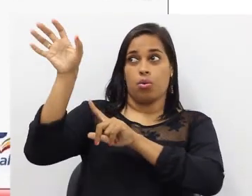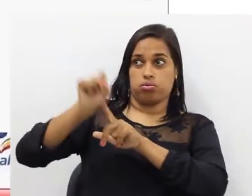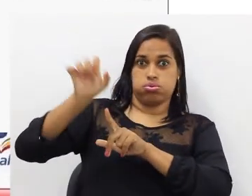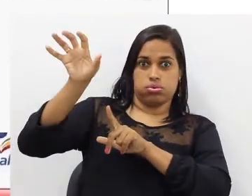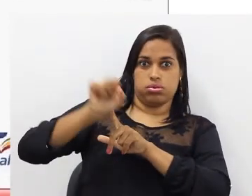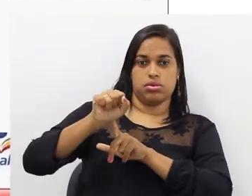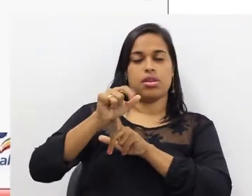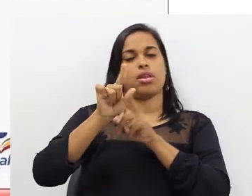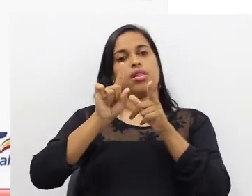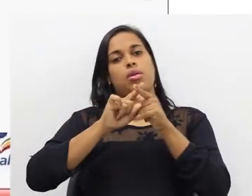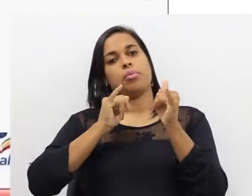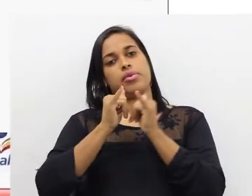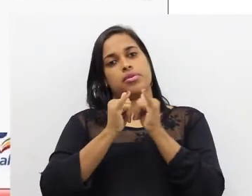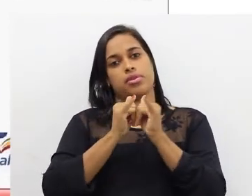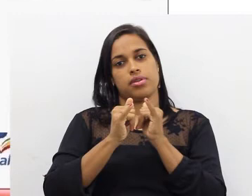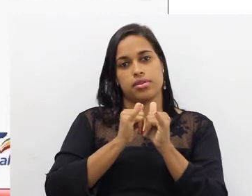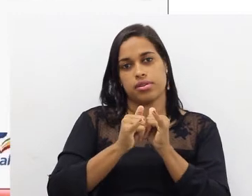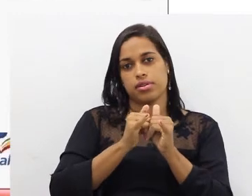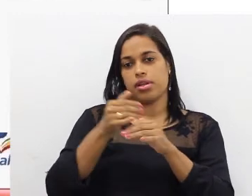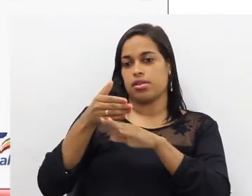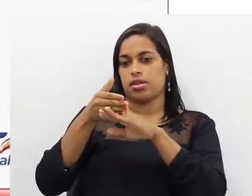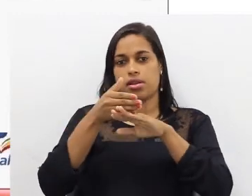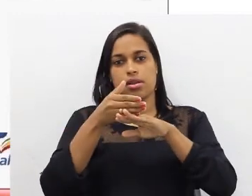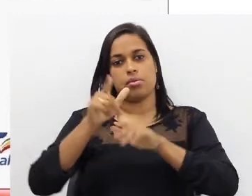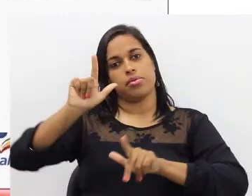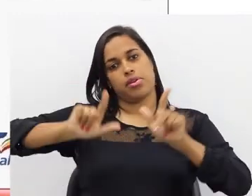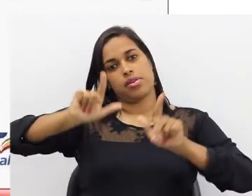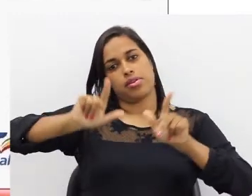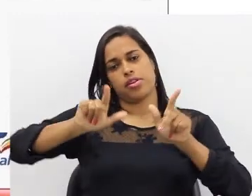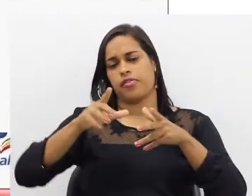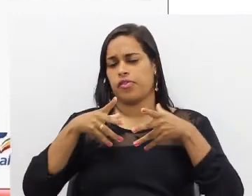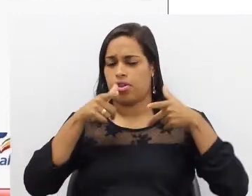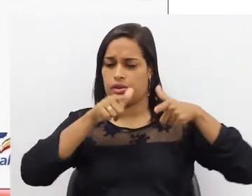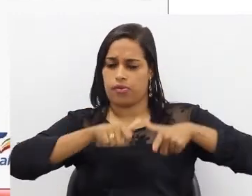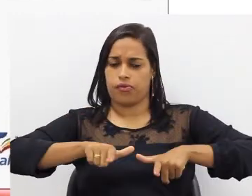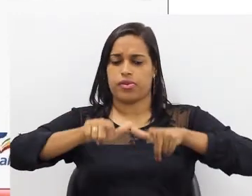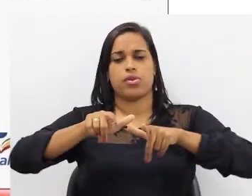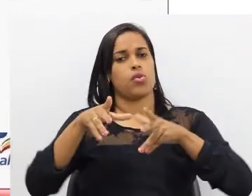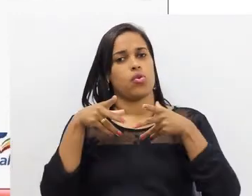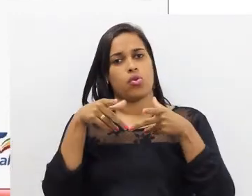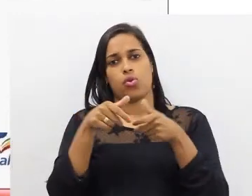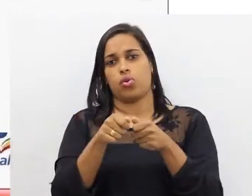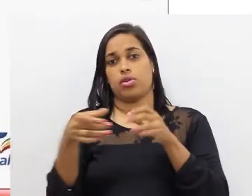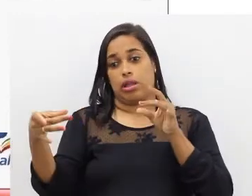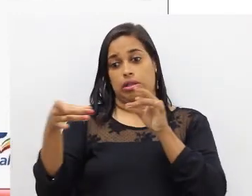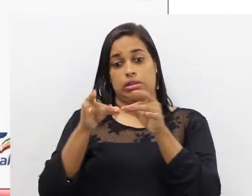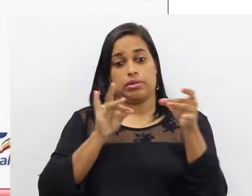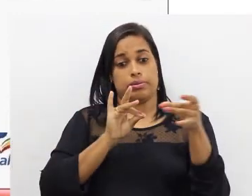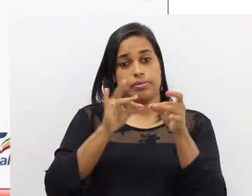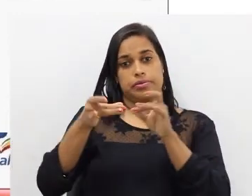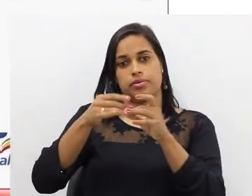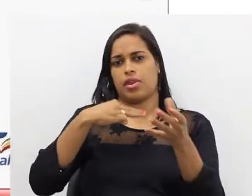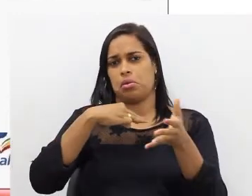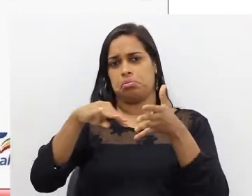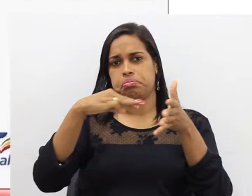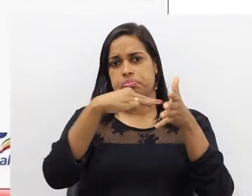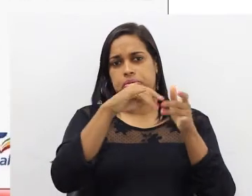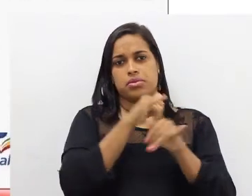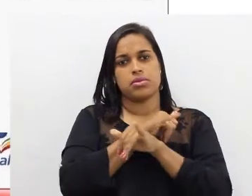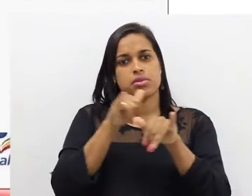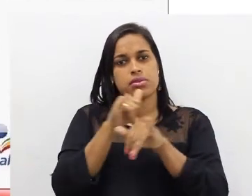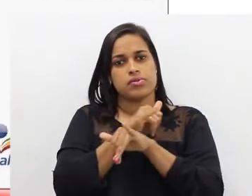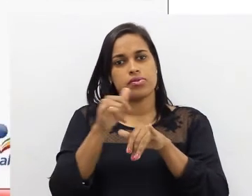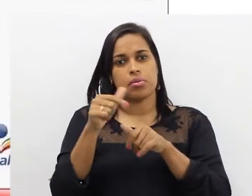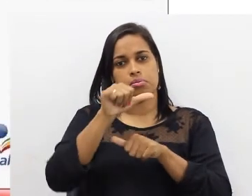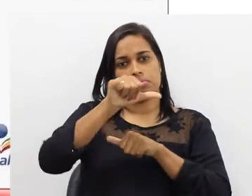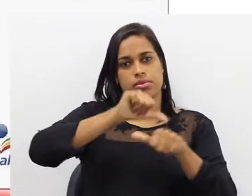câmera, uma impressora, um videocassete, a TV, todas elas interligadas e elas trocando dados diretamente uma com a